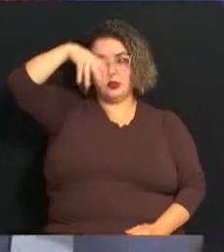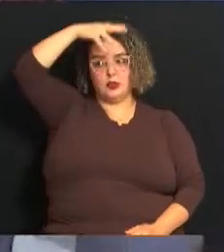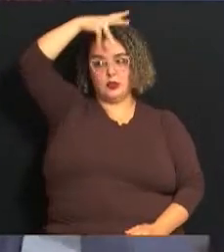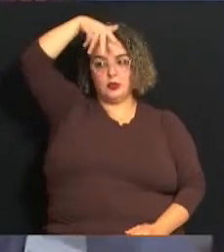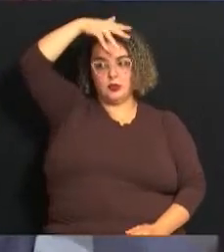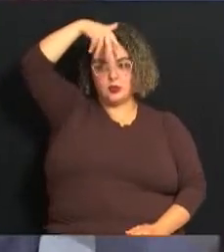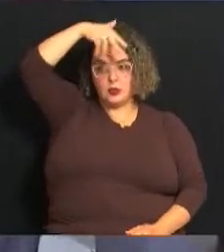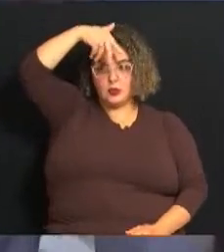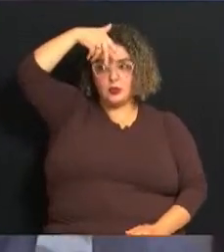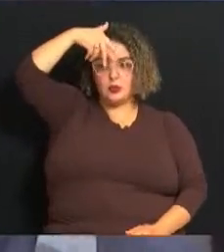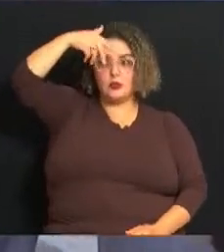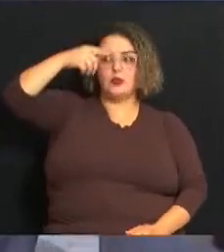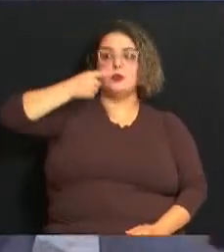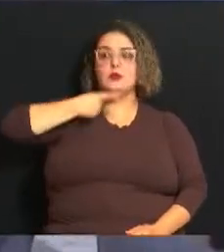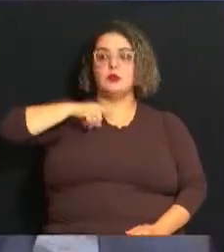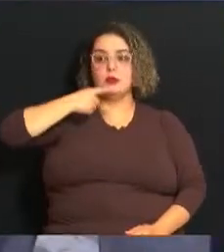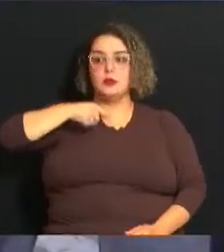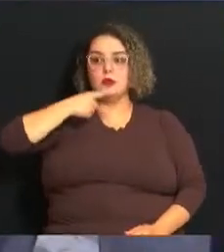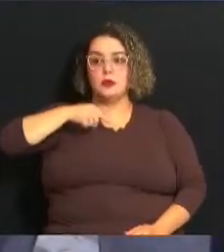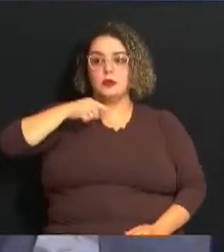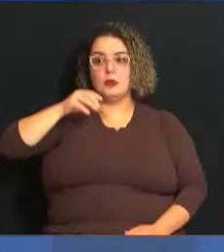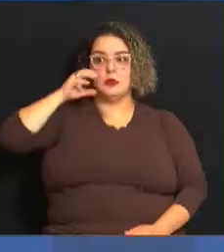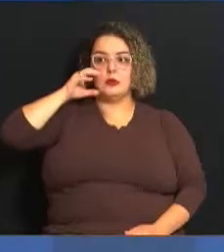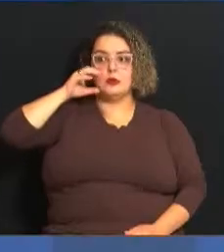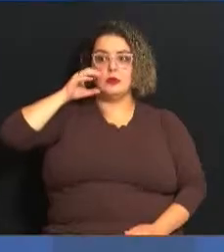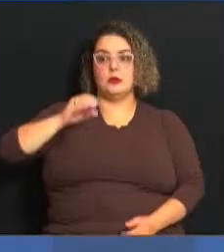Farmadic, Eduardo Magoga e Luiz Cirilo.